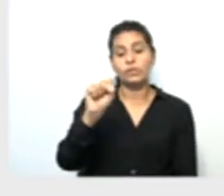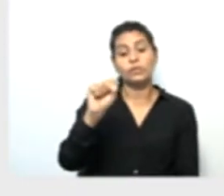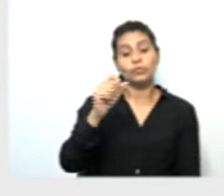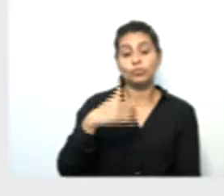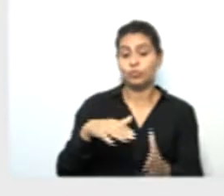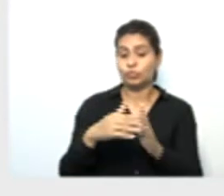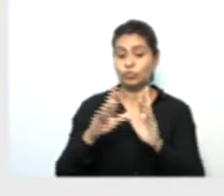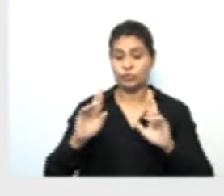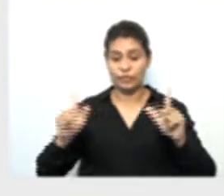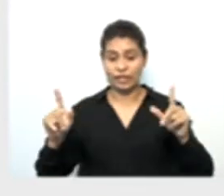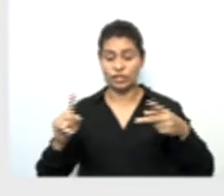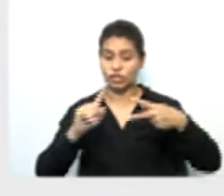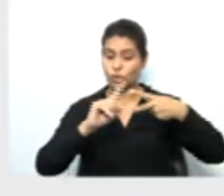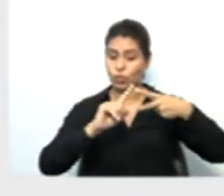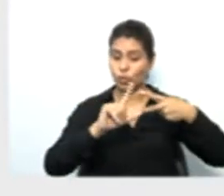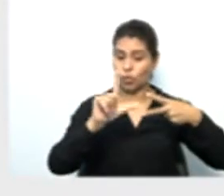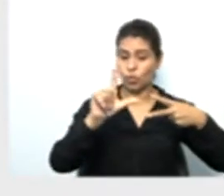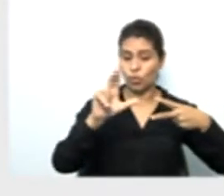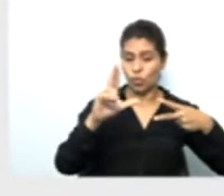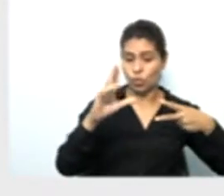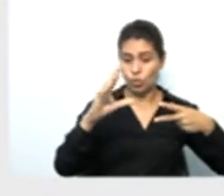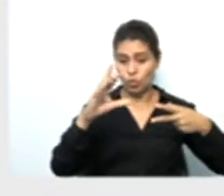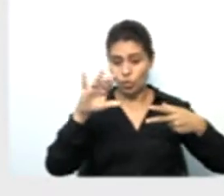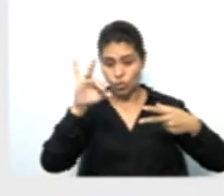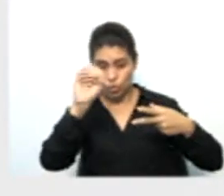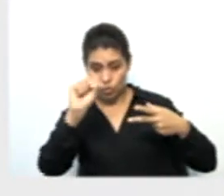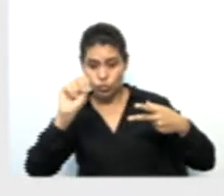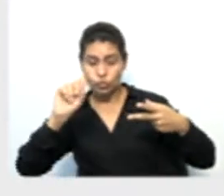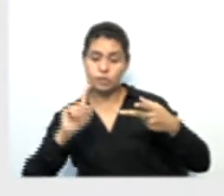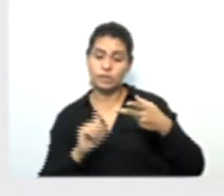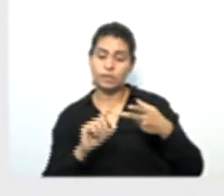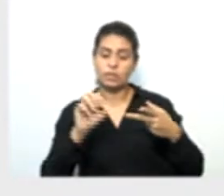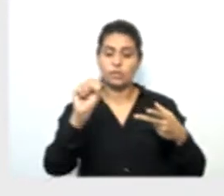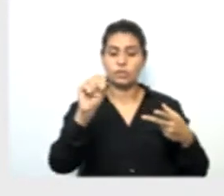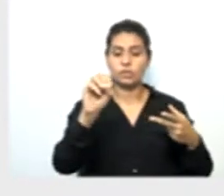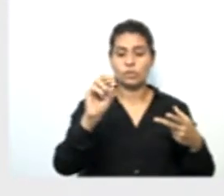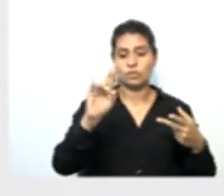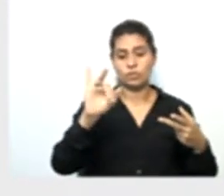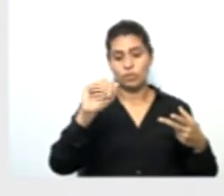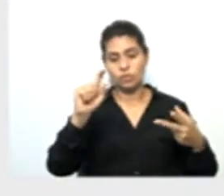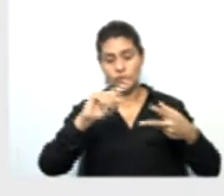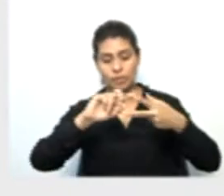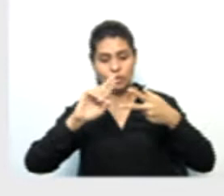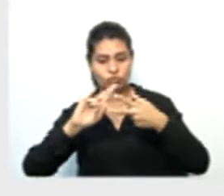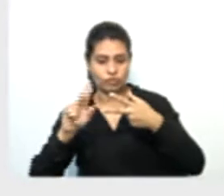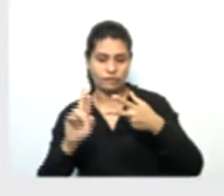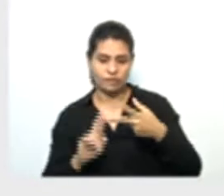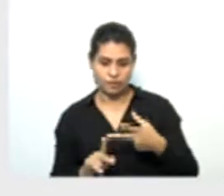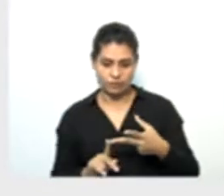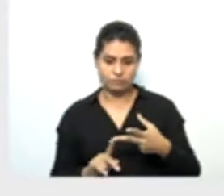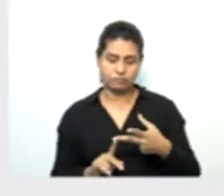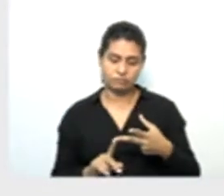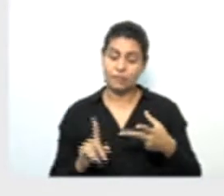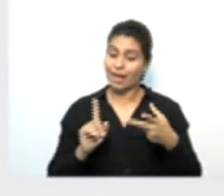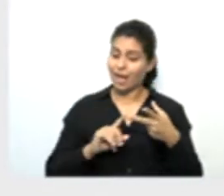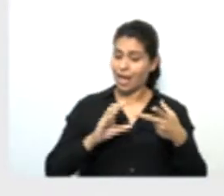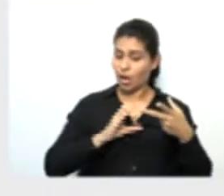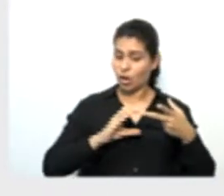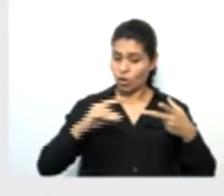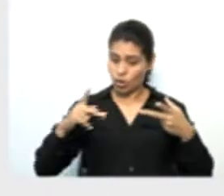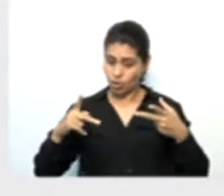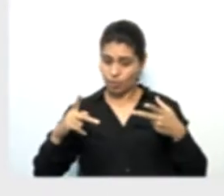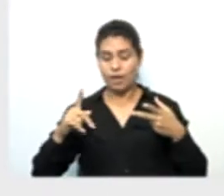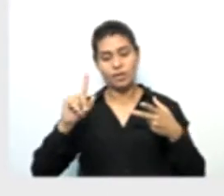substancialmente diferentes as sobras e os lucros, e as empresas cooperativas têm sobras, portanto, elas